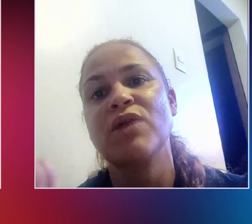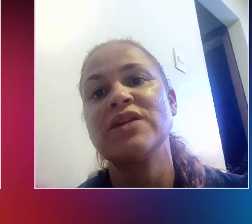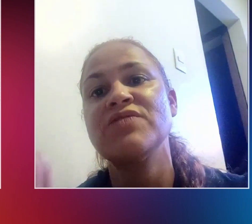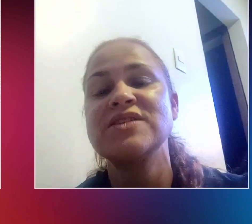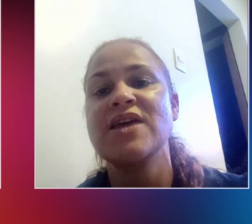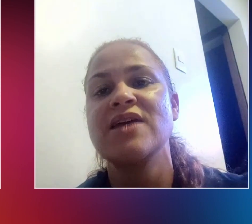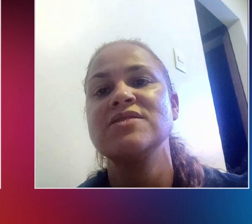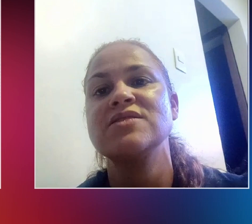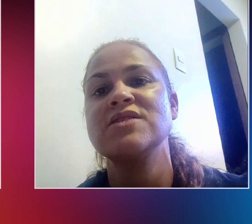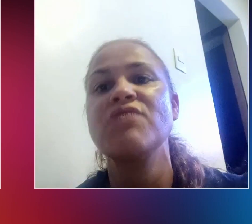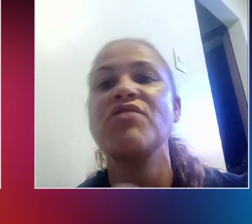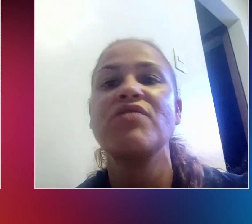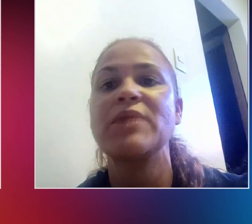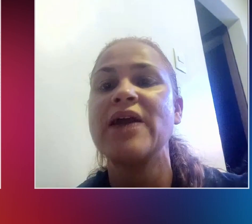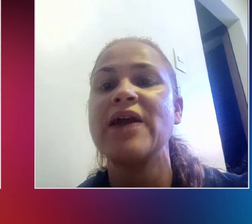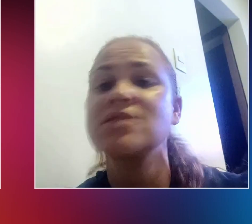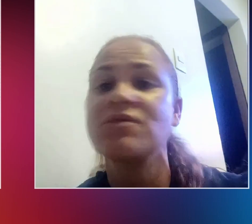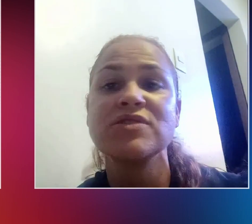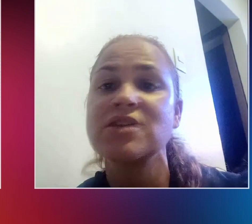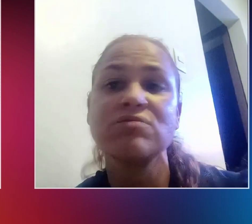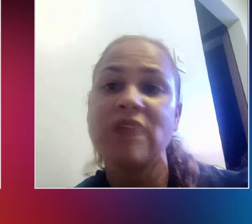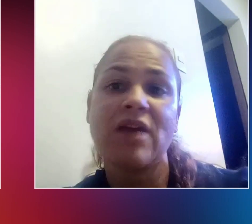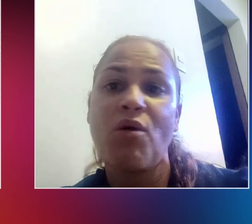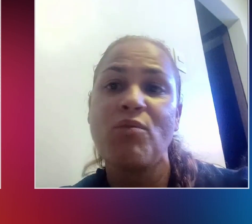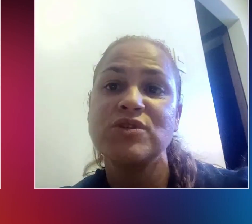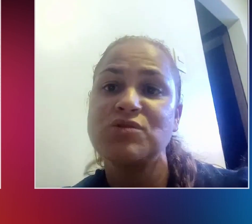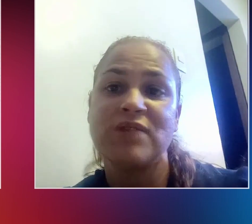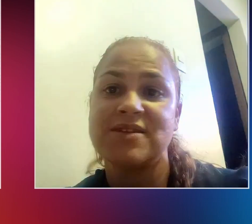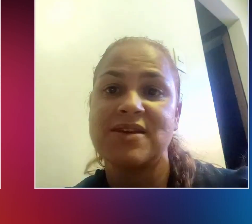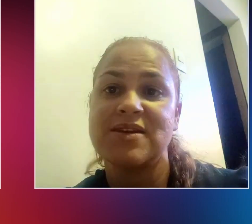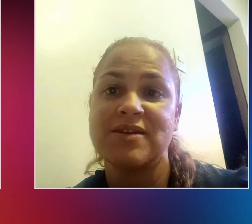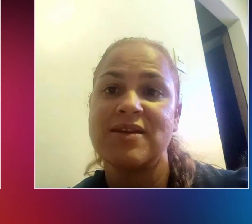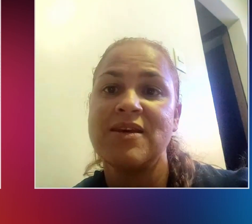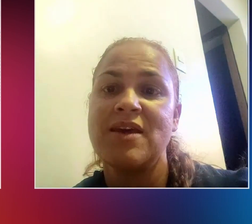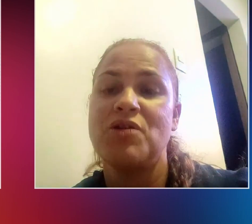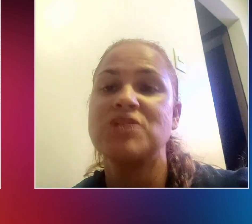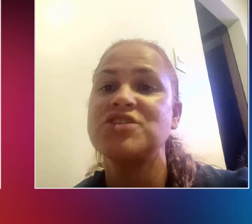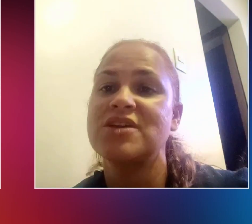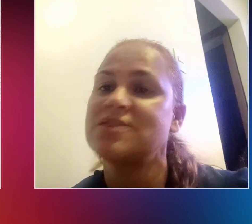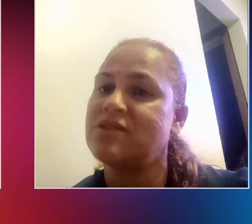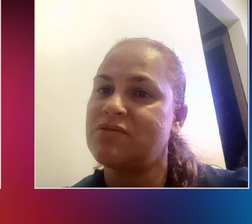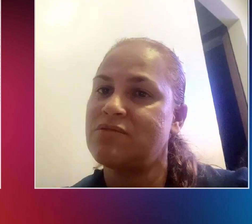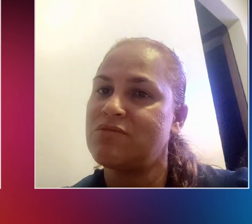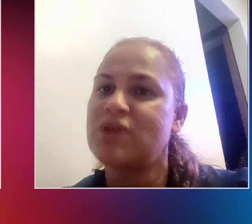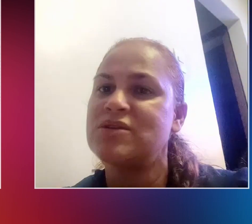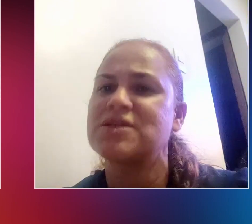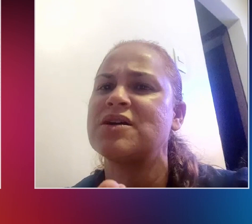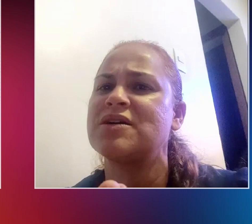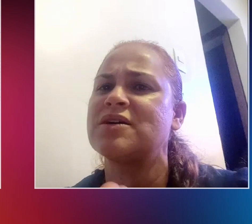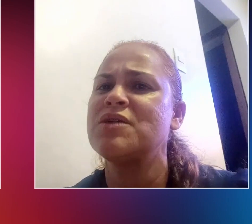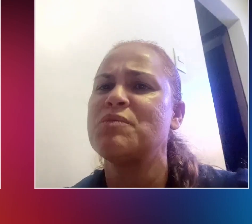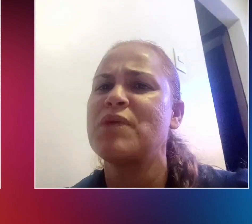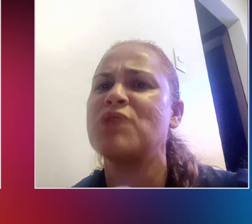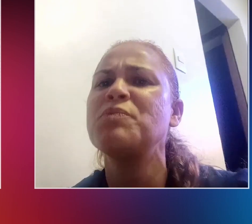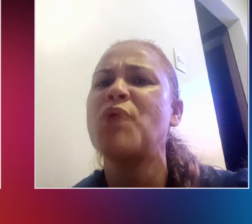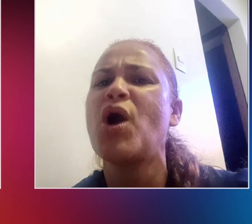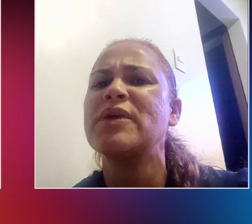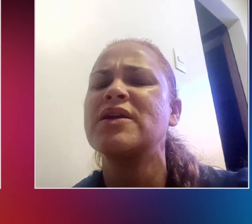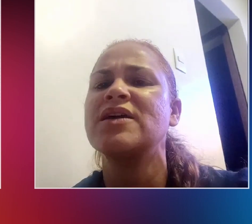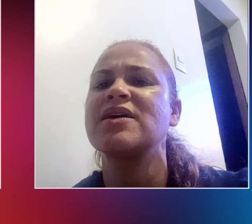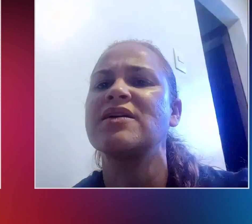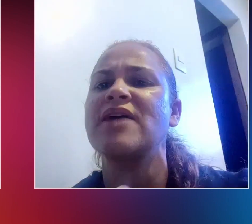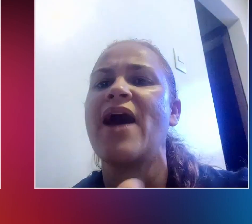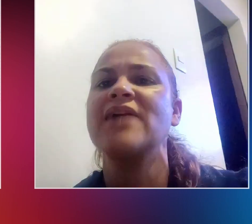com a deficiência. Se não for familiares, você não tem como estudar isso aí. Eu achei, assim, uma coisa meio imprópria,